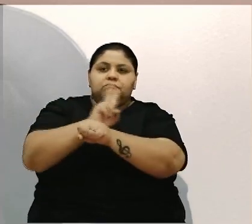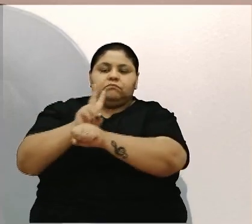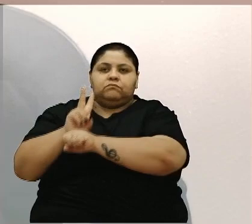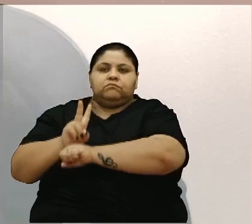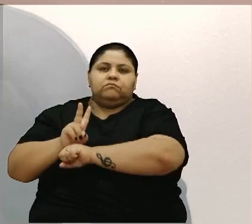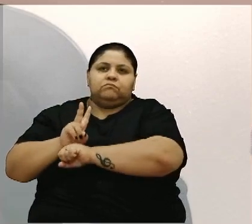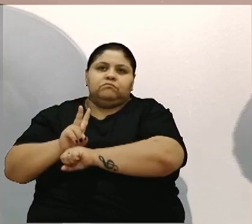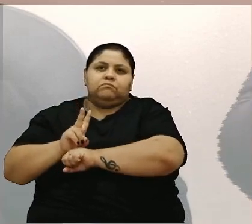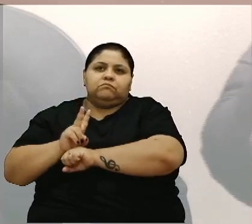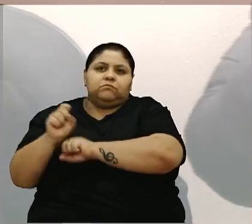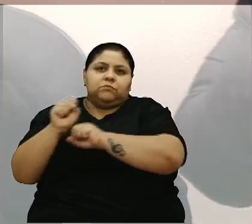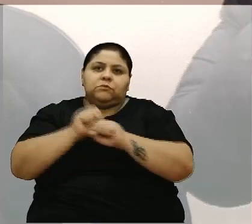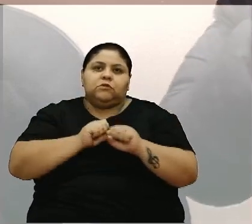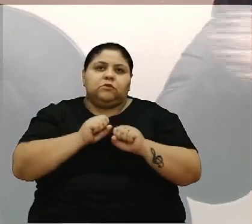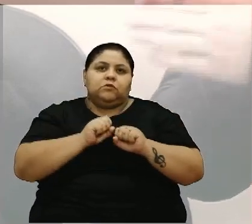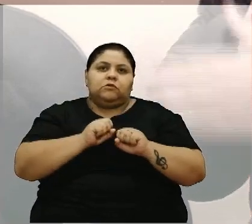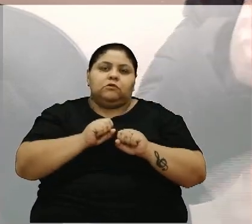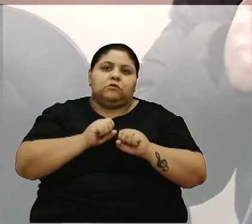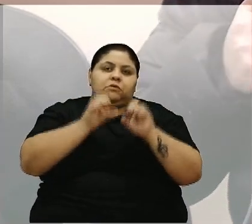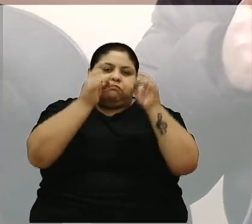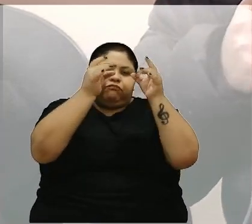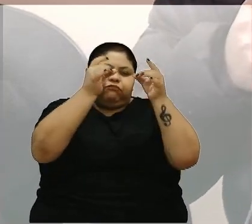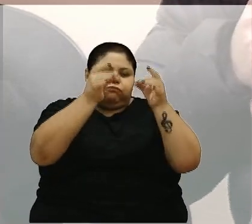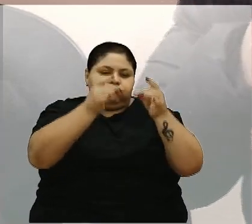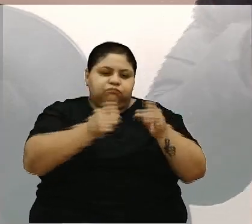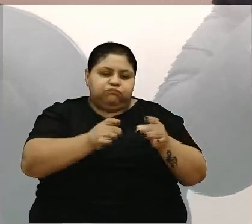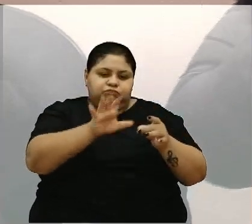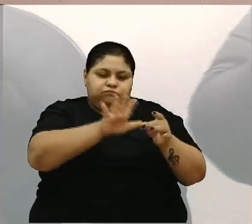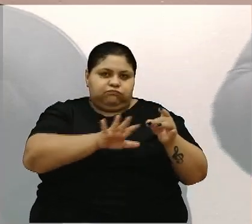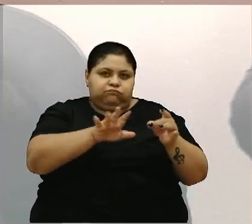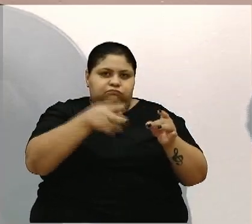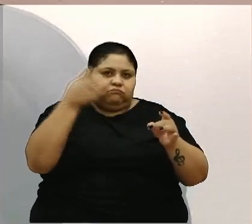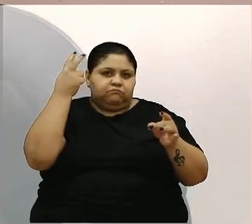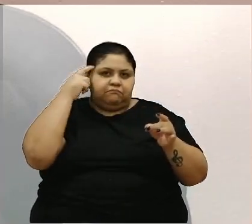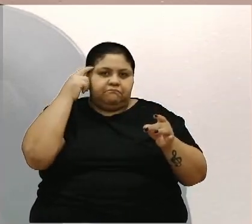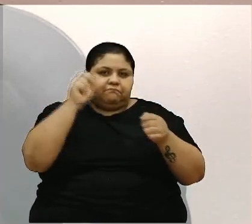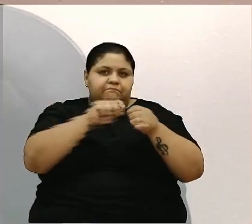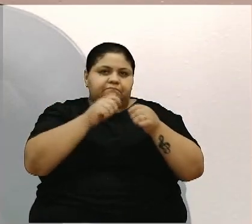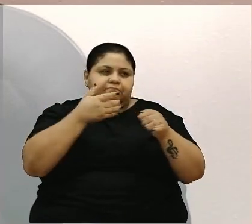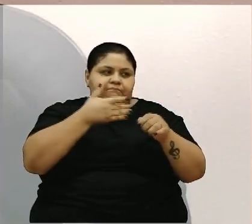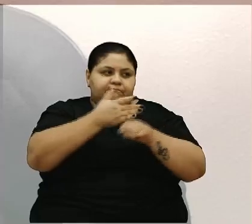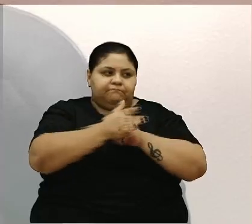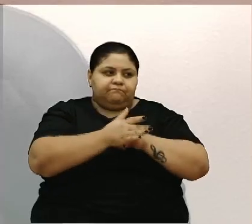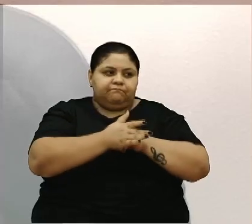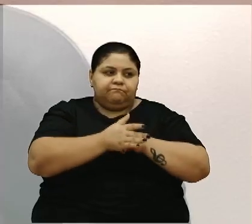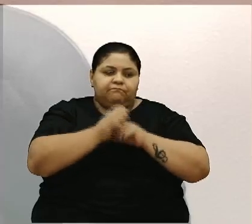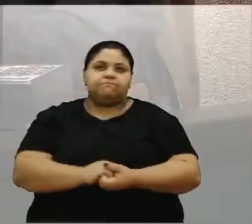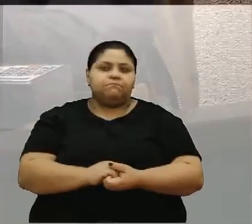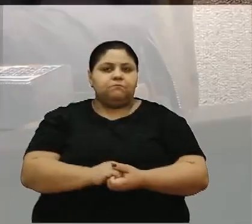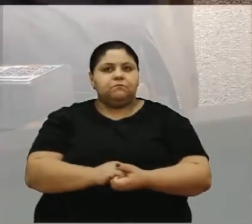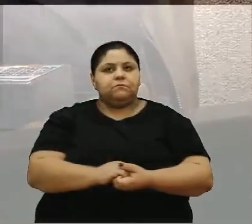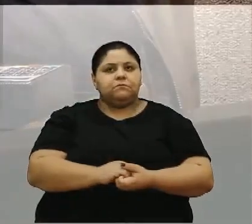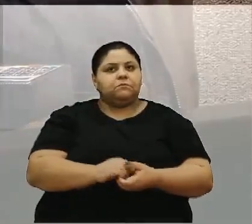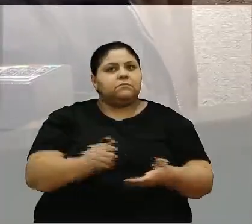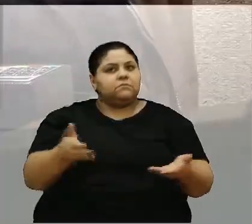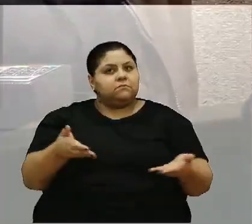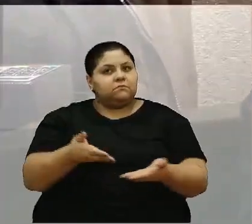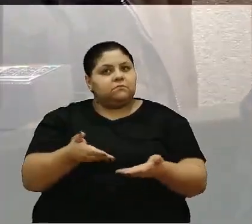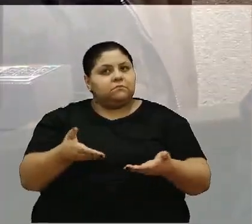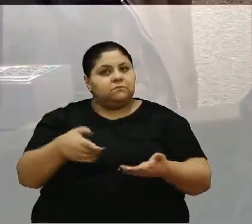poderia entrar em todas as áreas aqui da cultura que elas são envolvidas e que elas terão uma repercussão bem importante. A gente